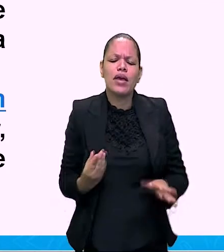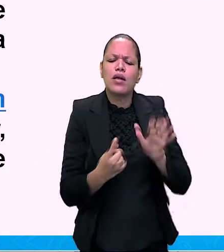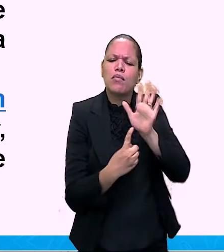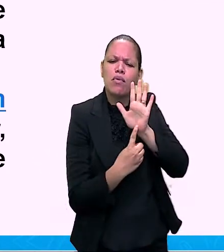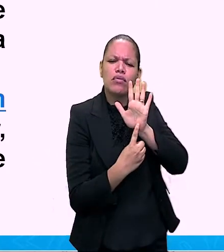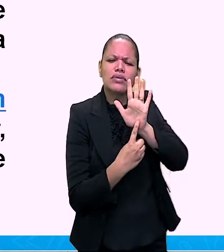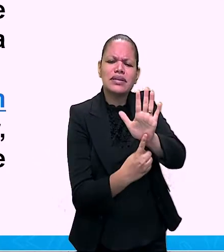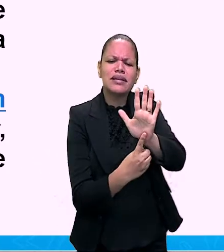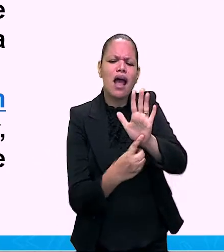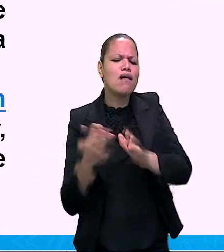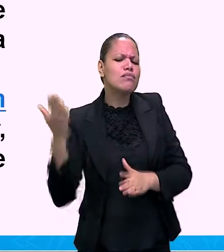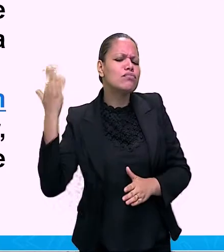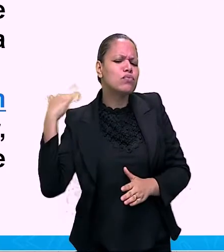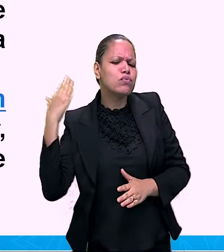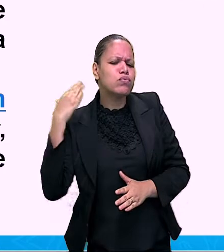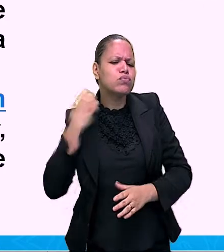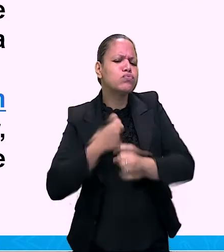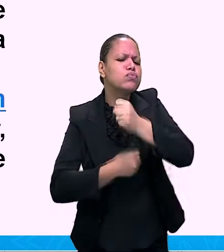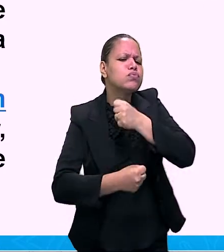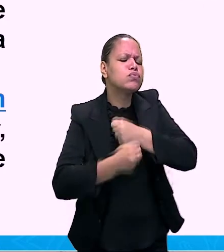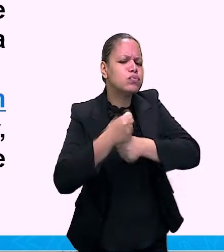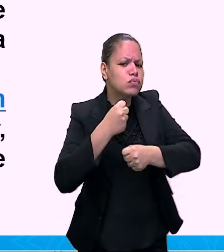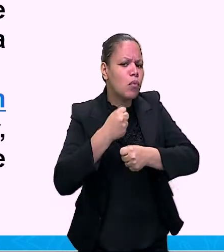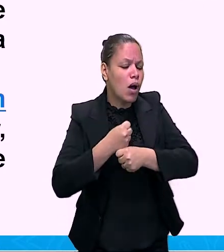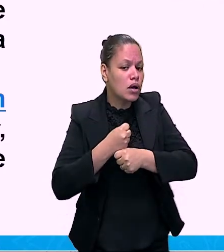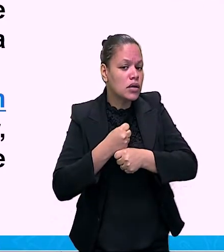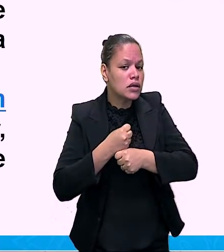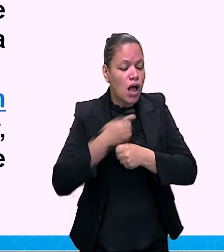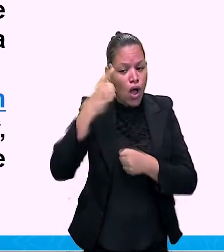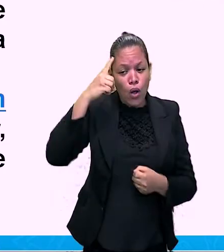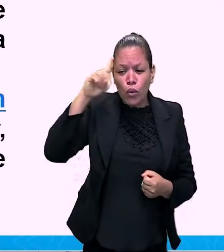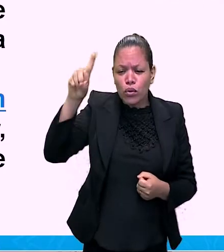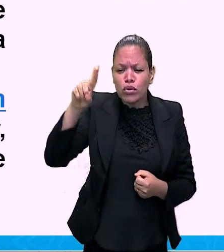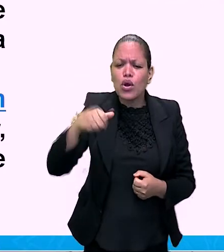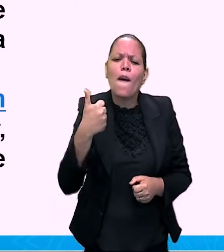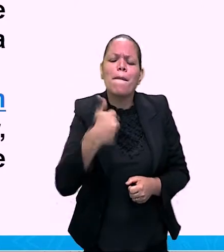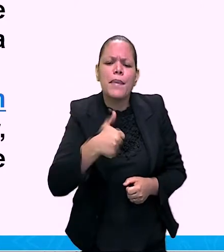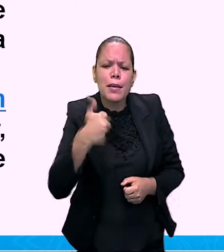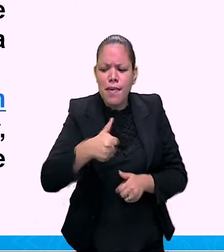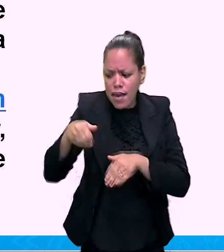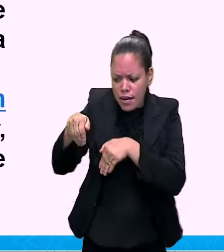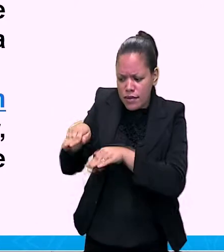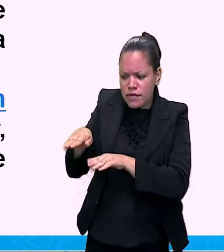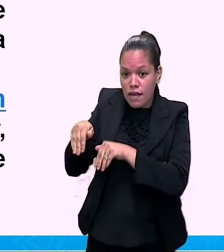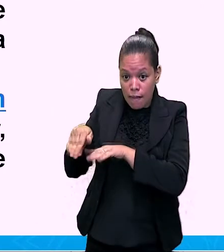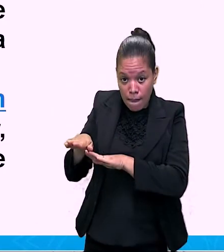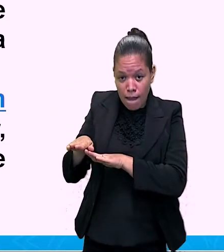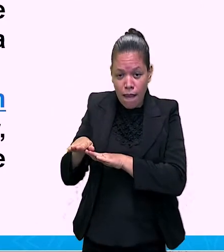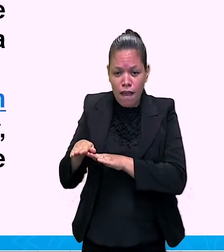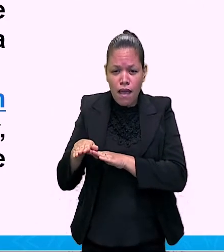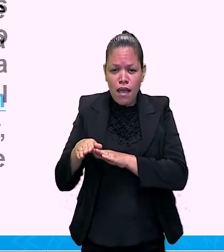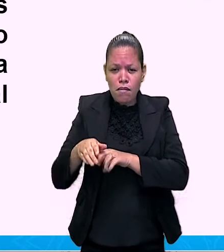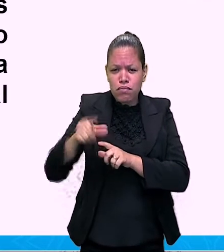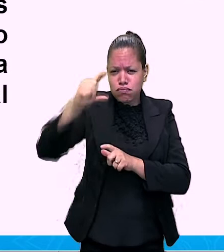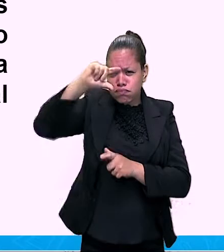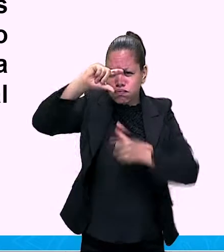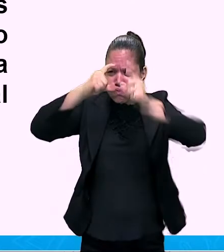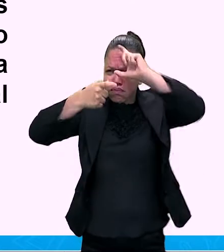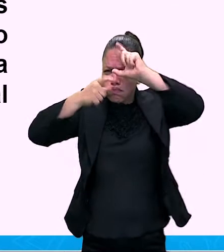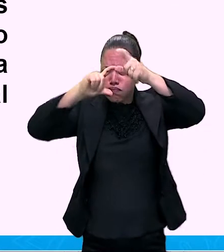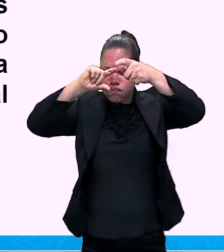1º de setembro sobre esta síndrome rara que está acometendo as crianças durante